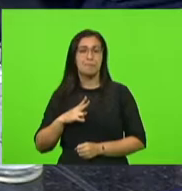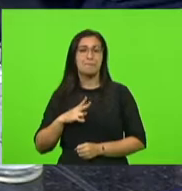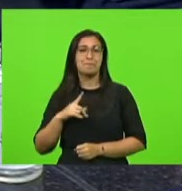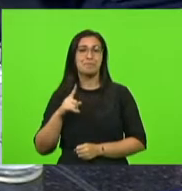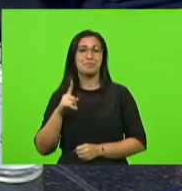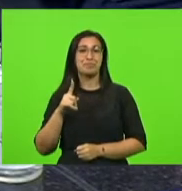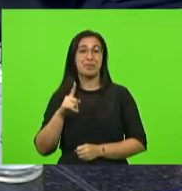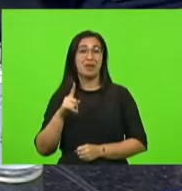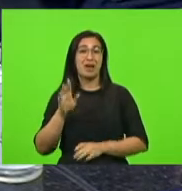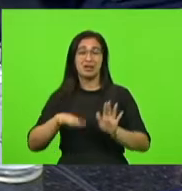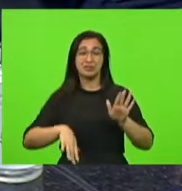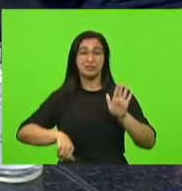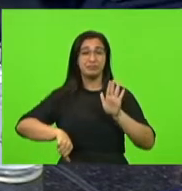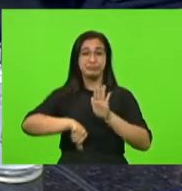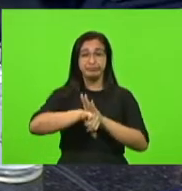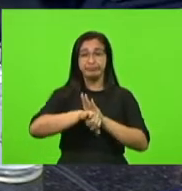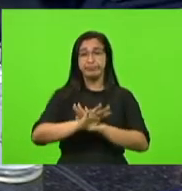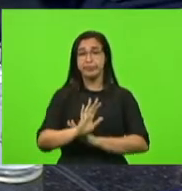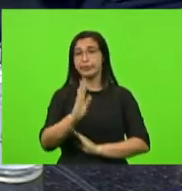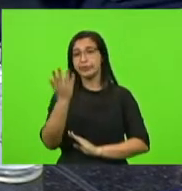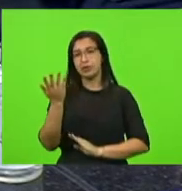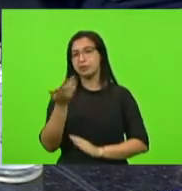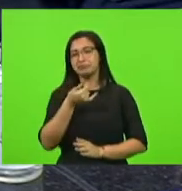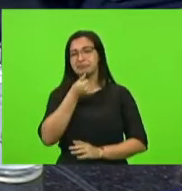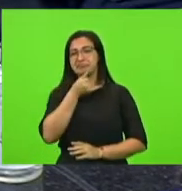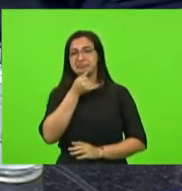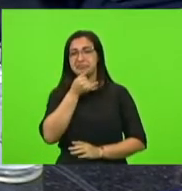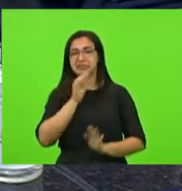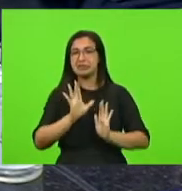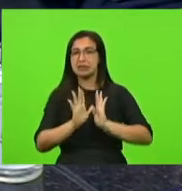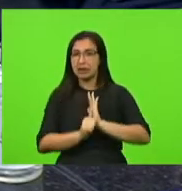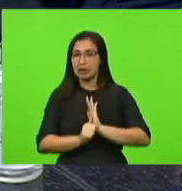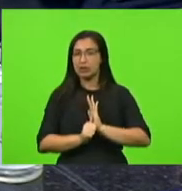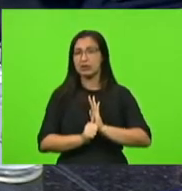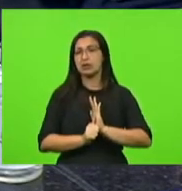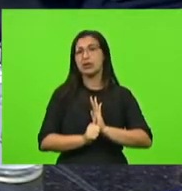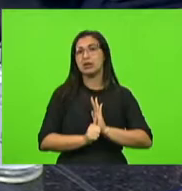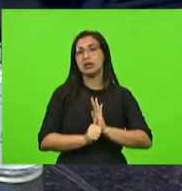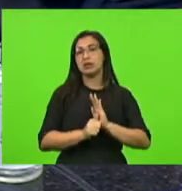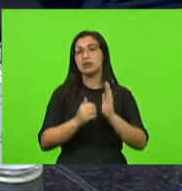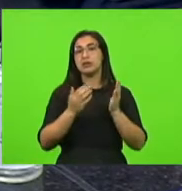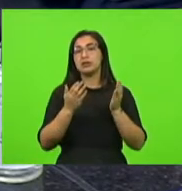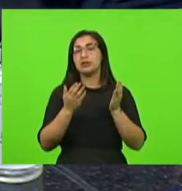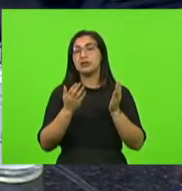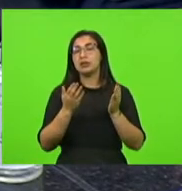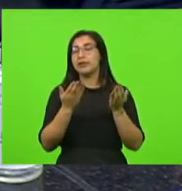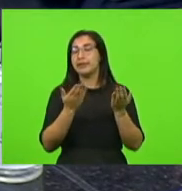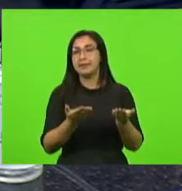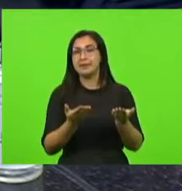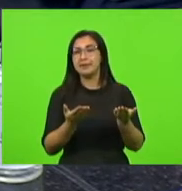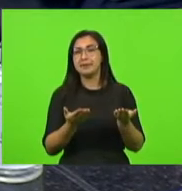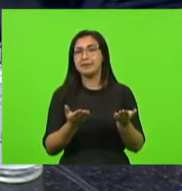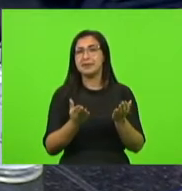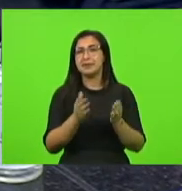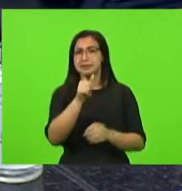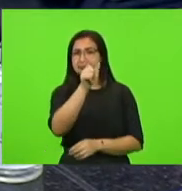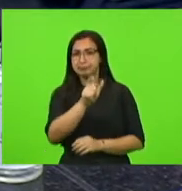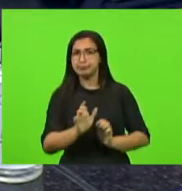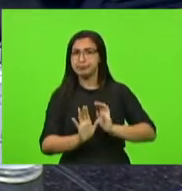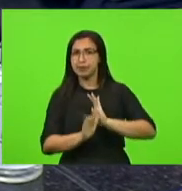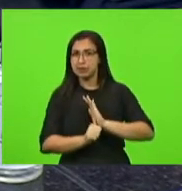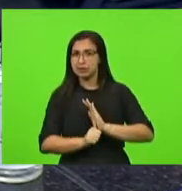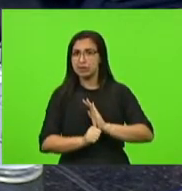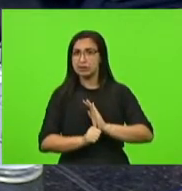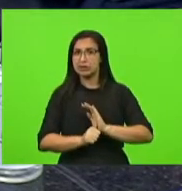crime, quando ocorre um assalto a um agente de segurança pública, a partir do momento que o assaltante descobre que ele é um